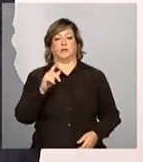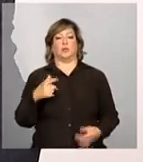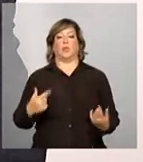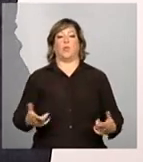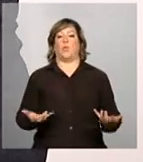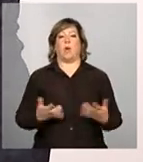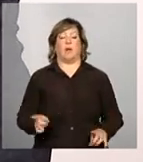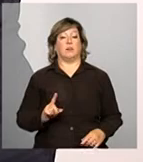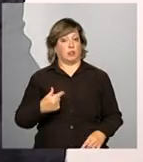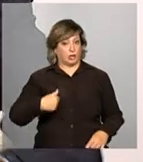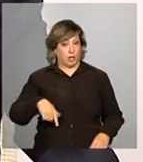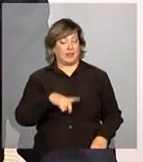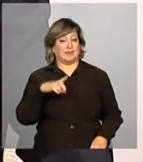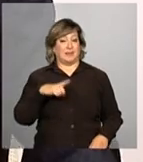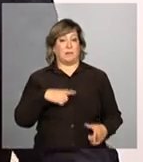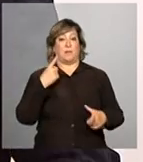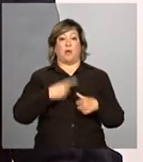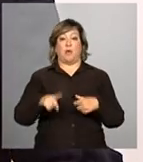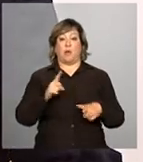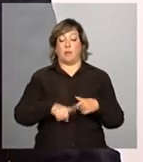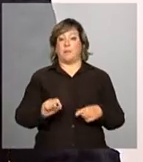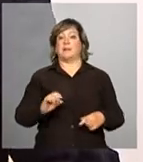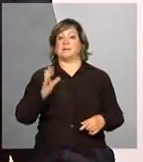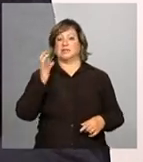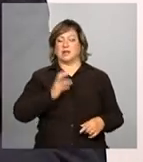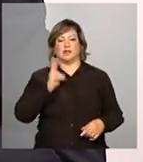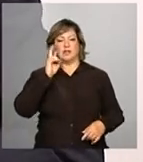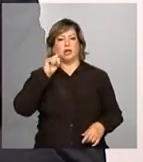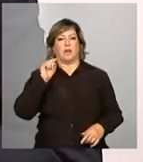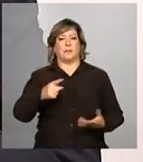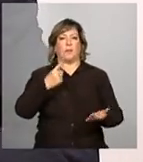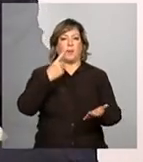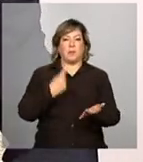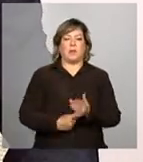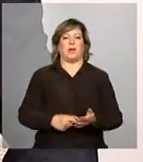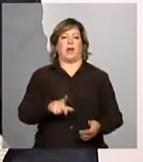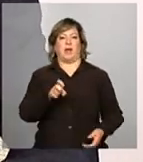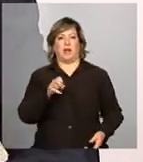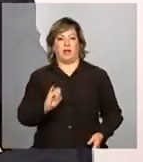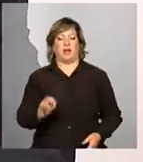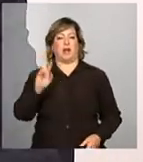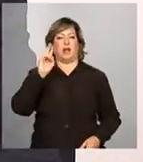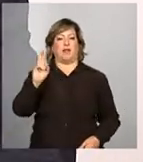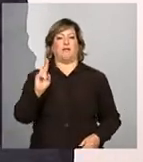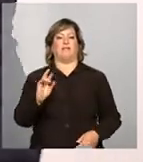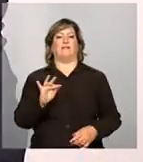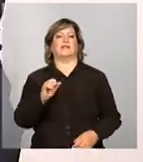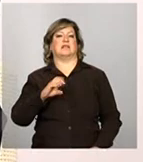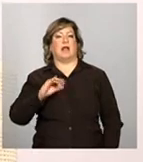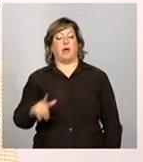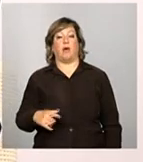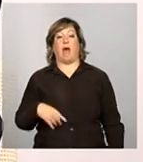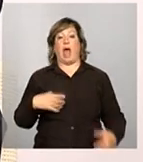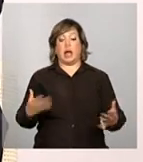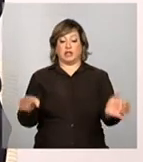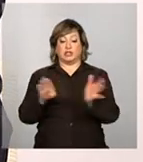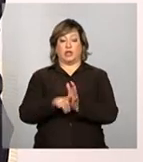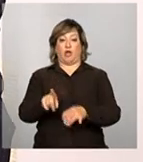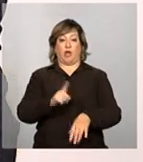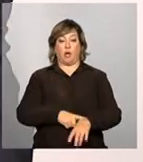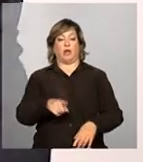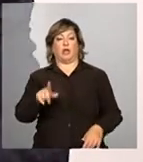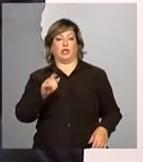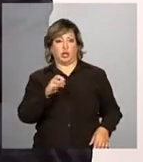colocou muito bem isso nós temos problemas sérios No que diz respeito à questão do cumprimento da lei de responsabilidade fiscal eu chego a hora que o gestor quer sim